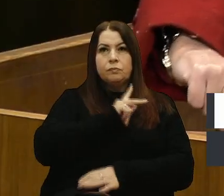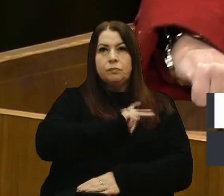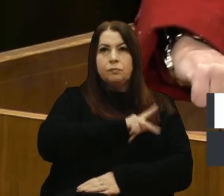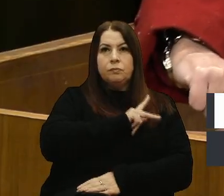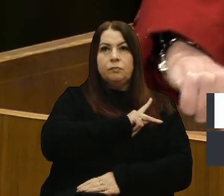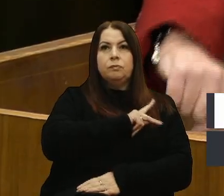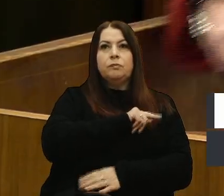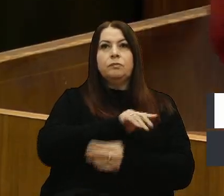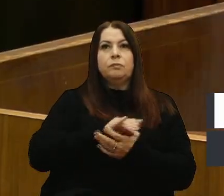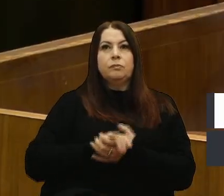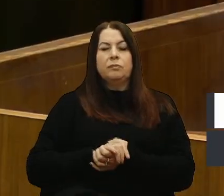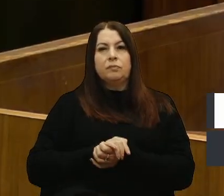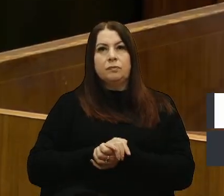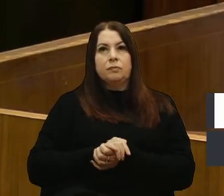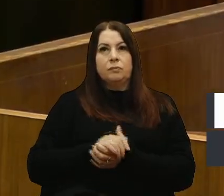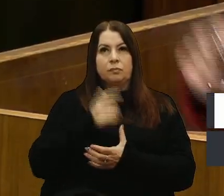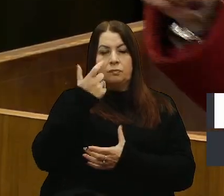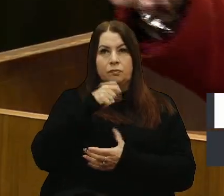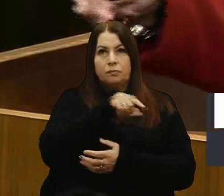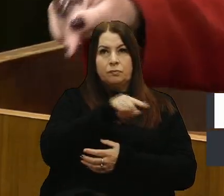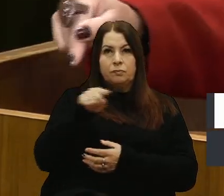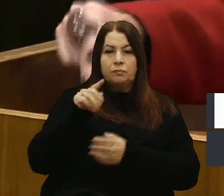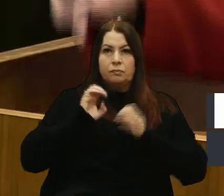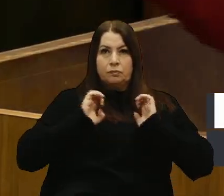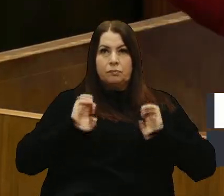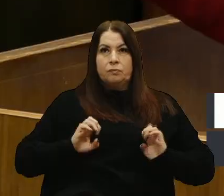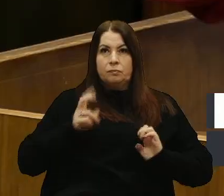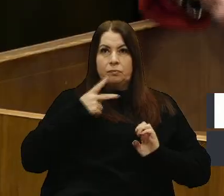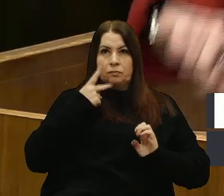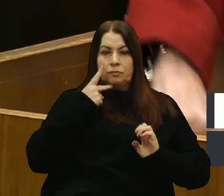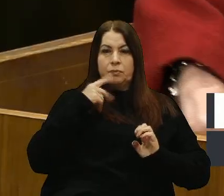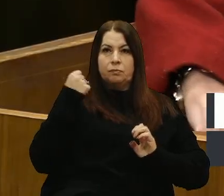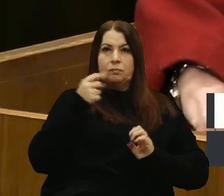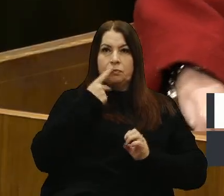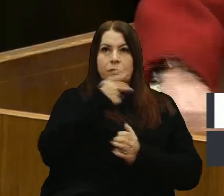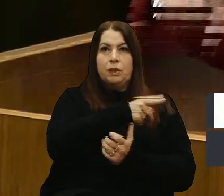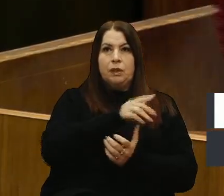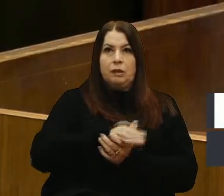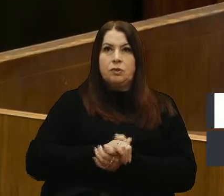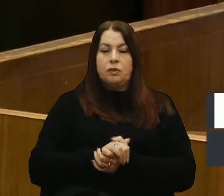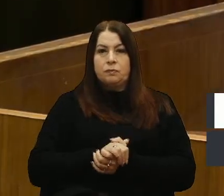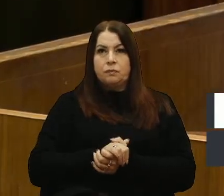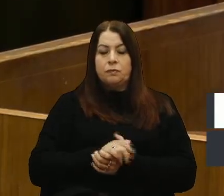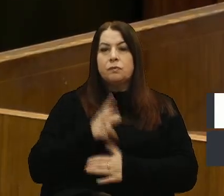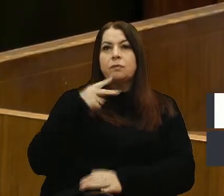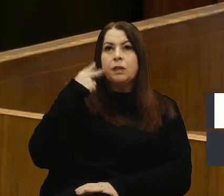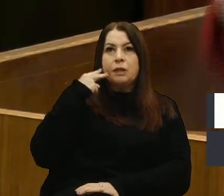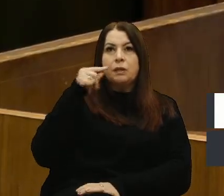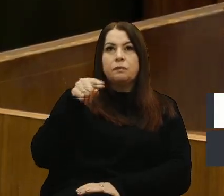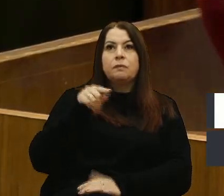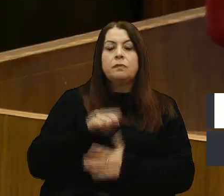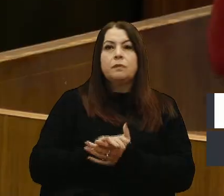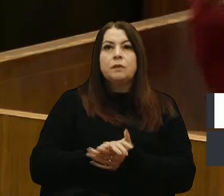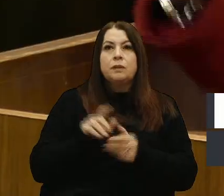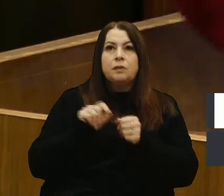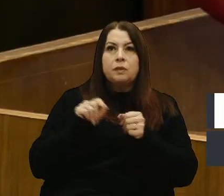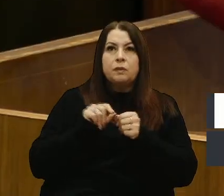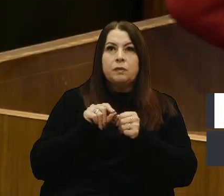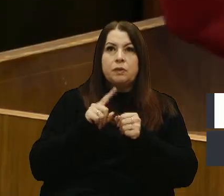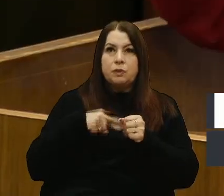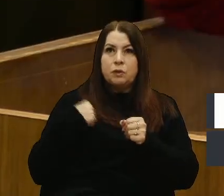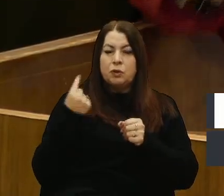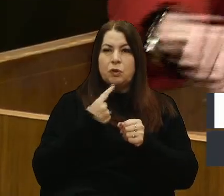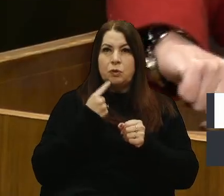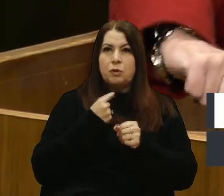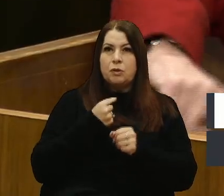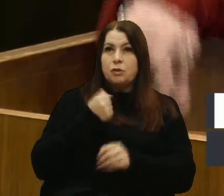Rodrigues. Eu acho que pode não ser ético eu estar aqui falando, mas eu preciso falar. Um vereador fez a gente